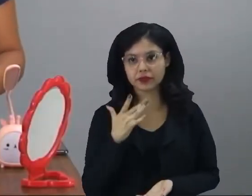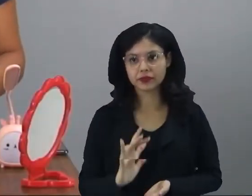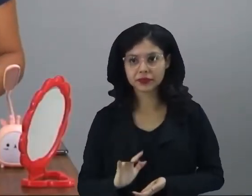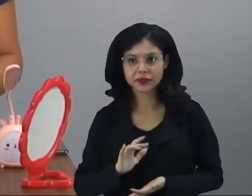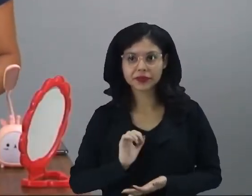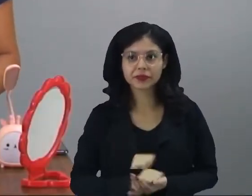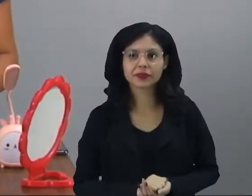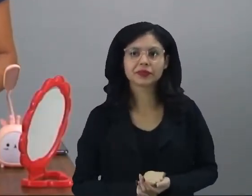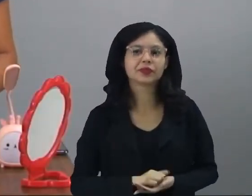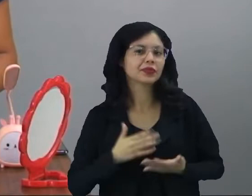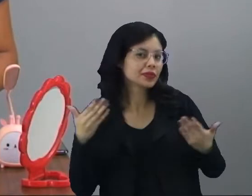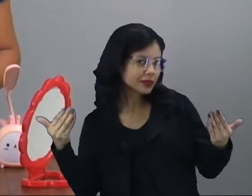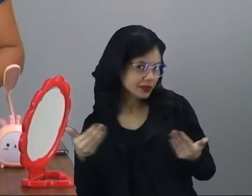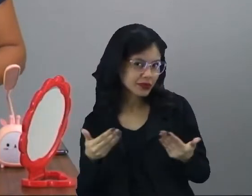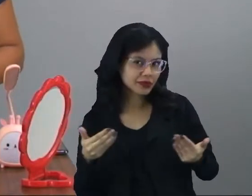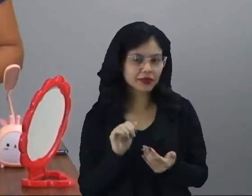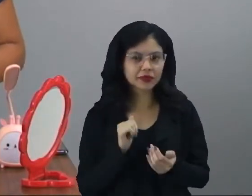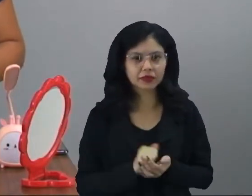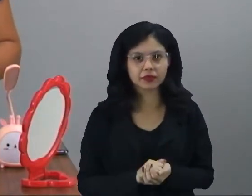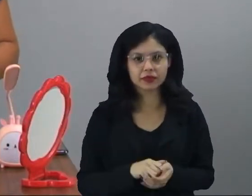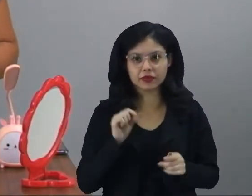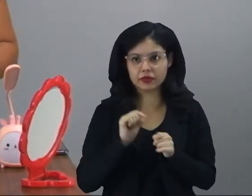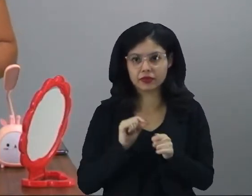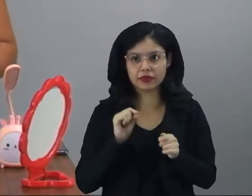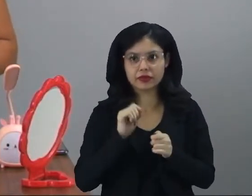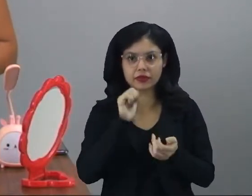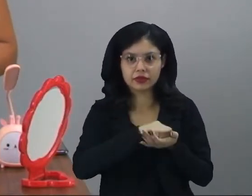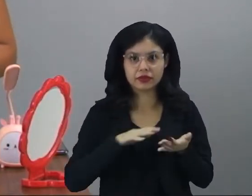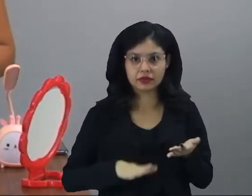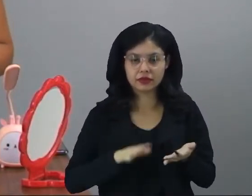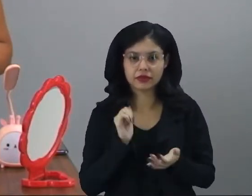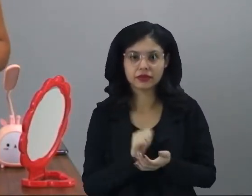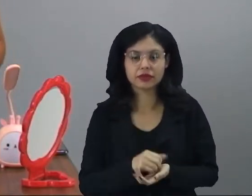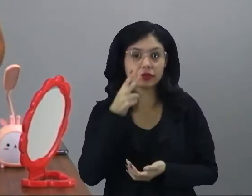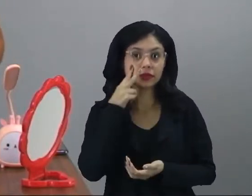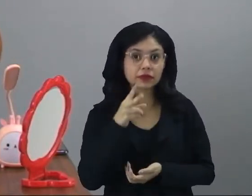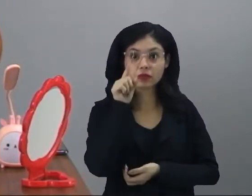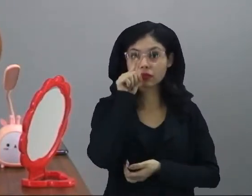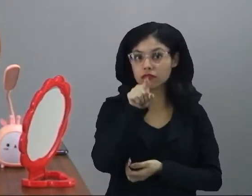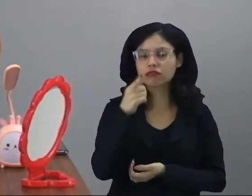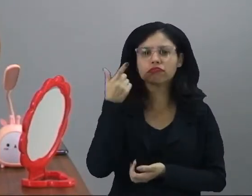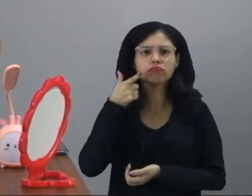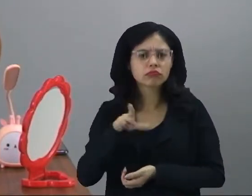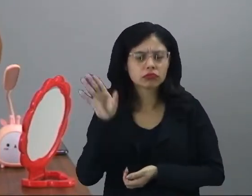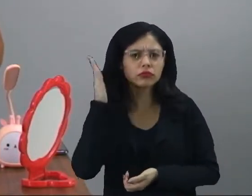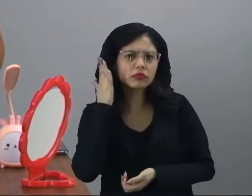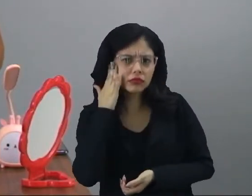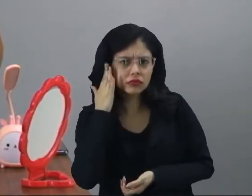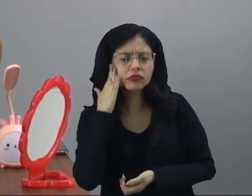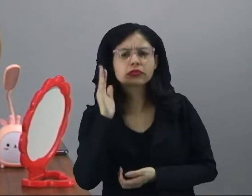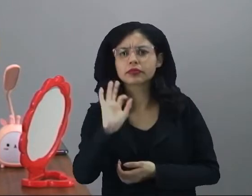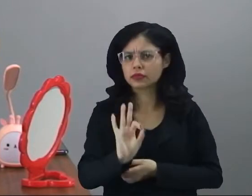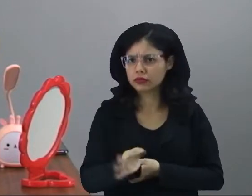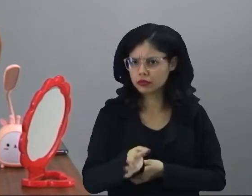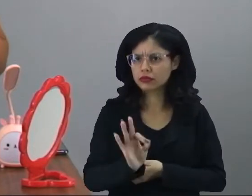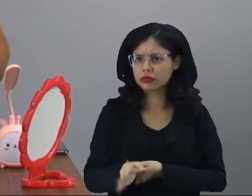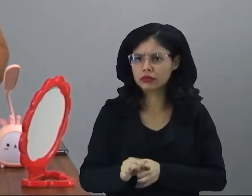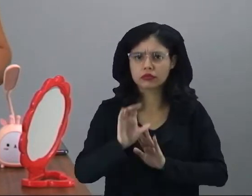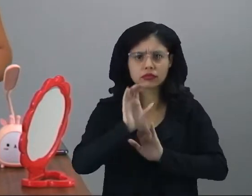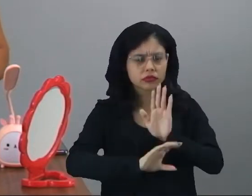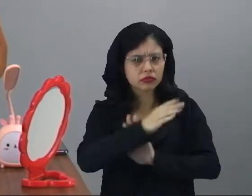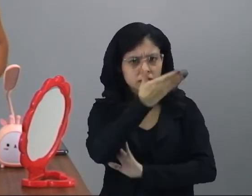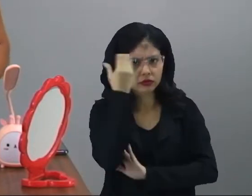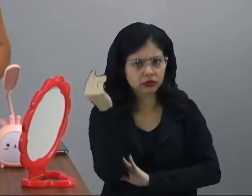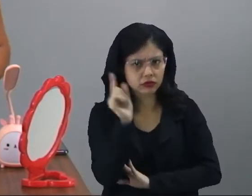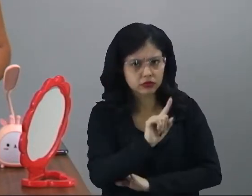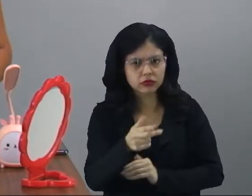crianças? Então, agora nós vamos realizar uma atividade para ver se você compreendeu realmente o conteúdo. Não